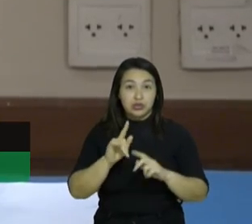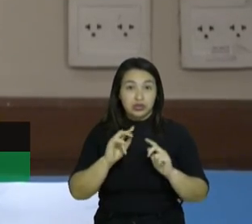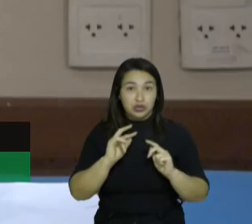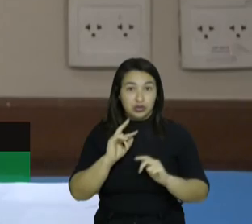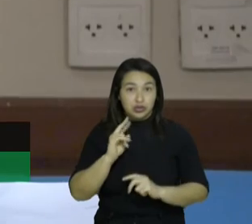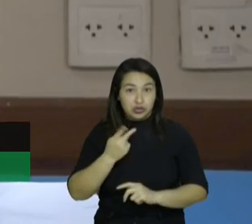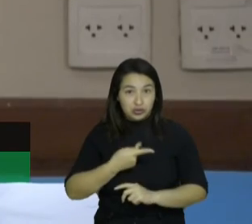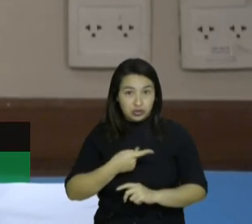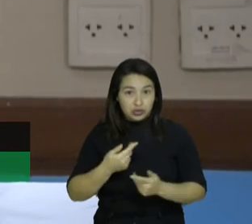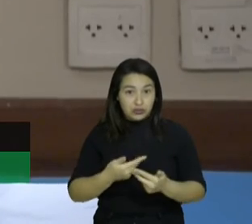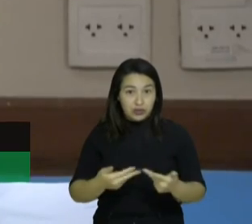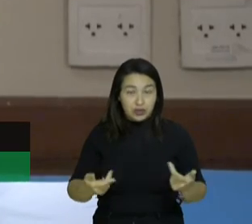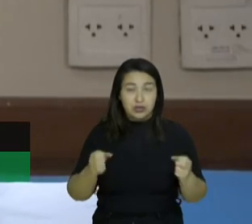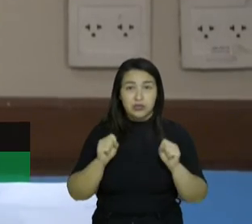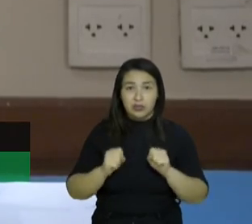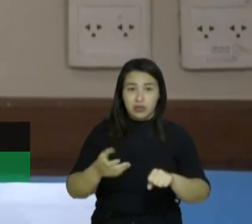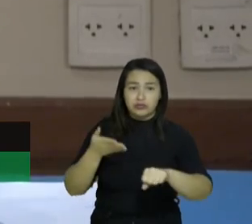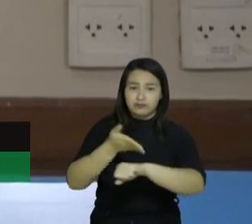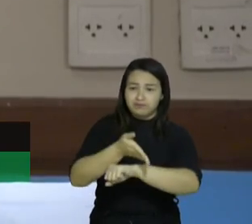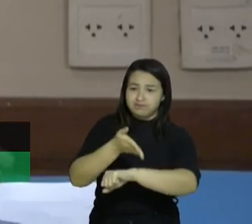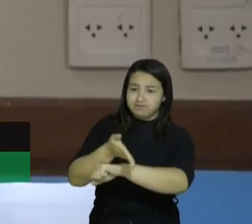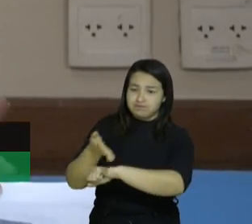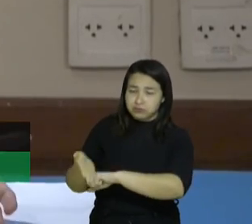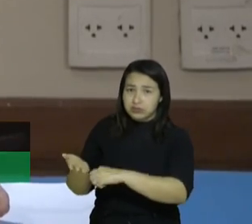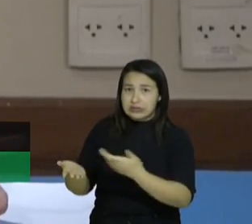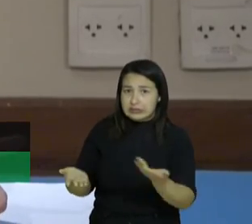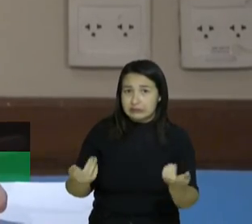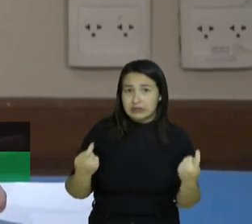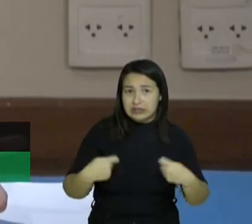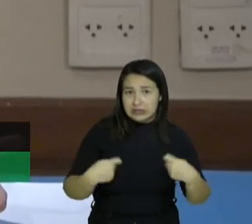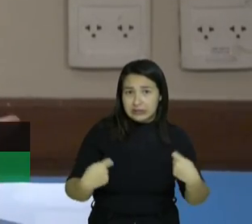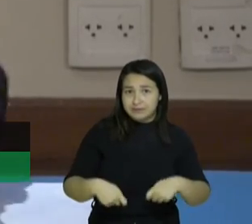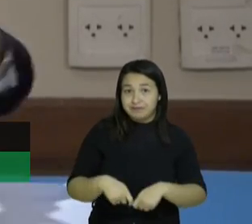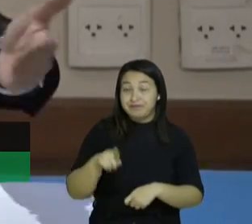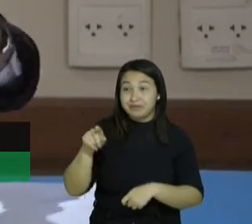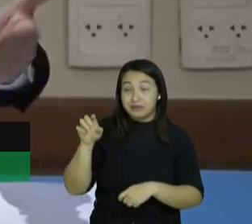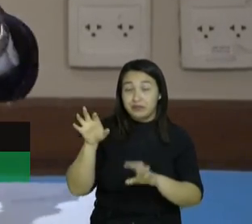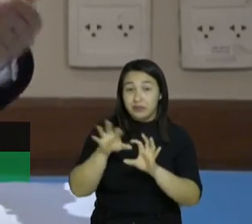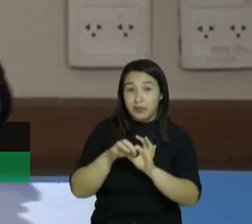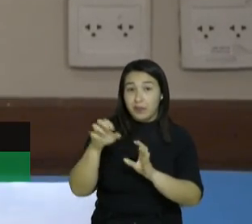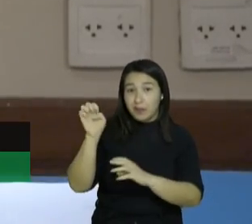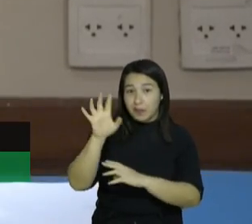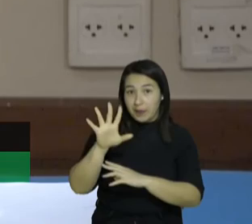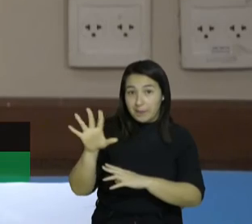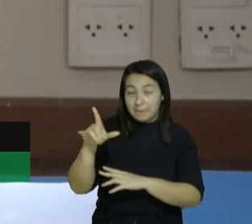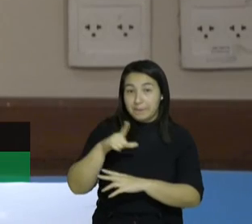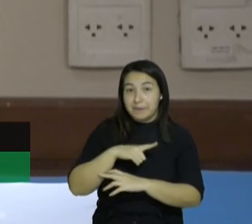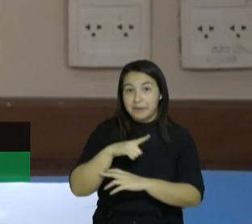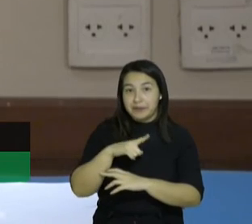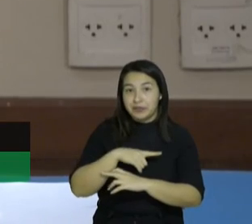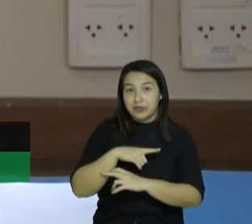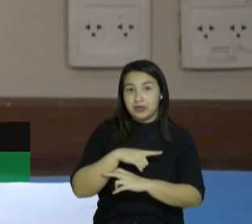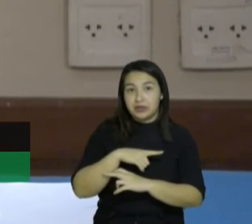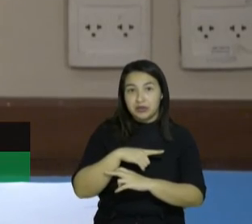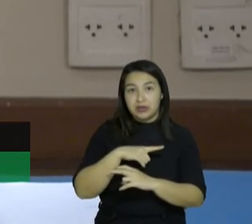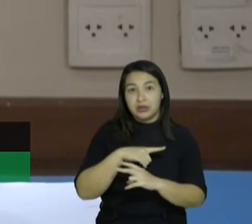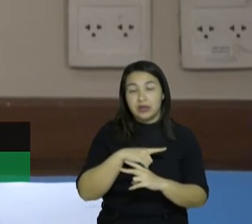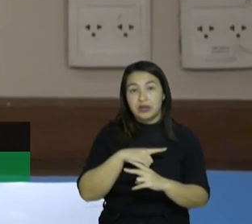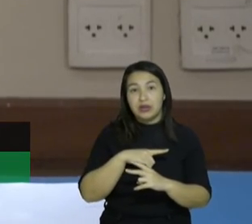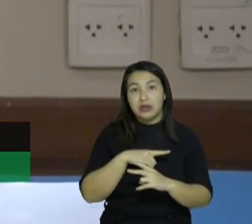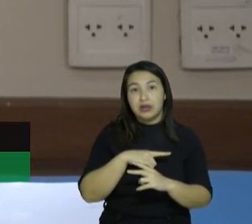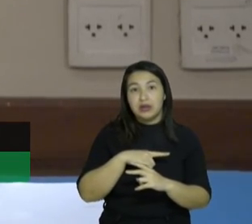para você ter acesso a mercado Então o que a União Europeia tá fazendo E aí tem um caráter dúbio que eu quero explorar um pouquinho aqui é